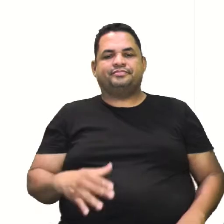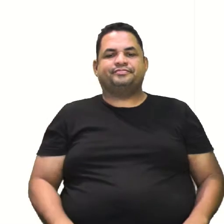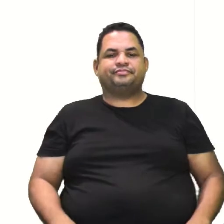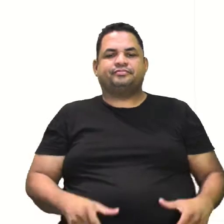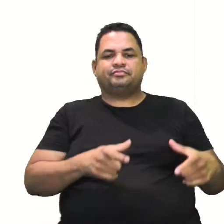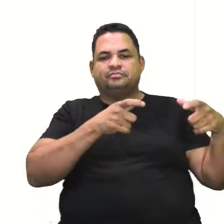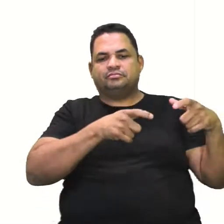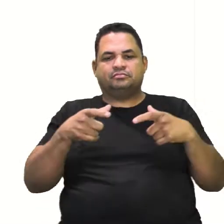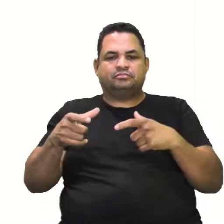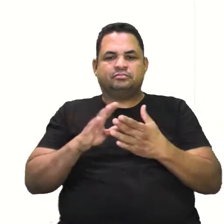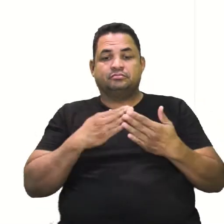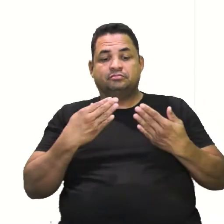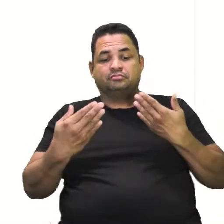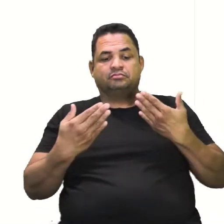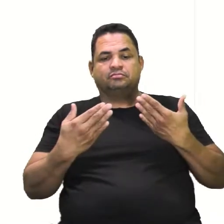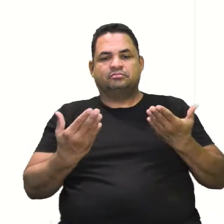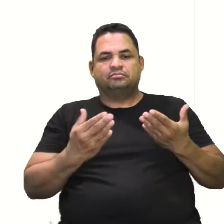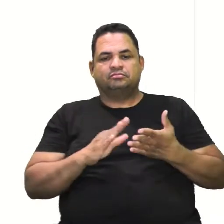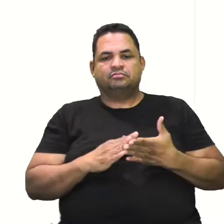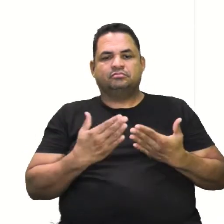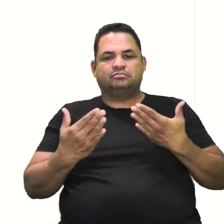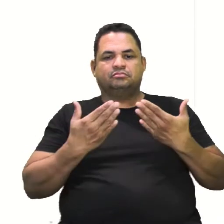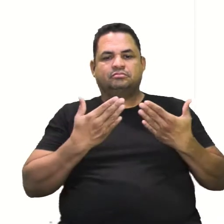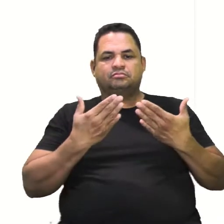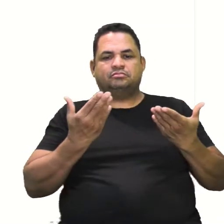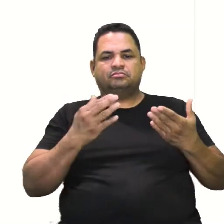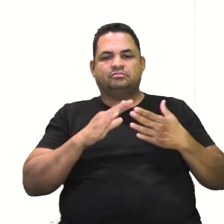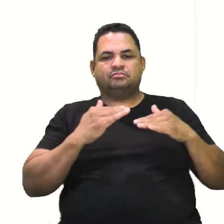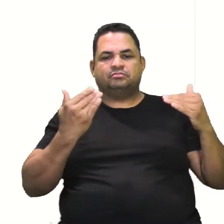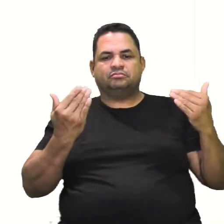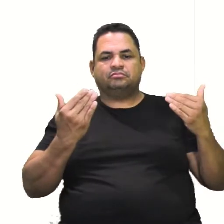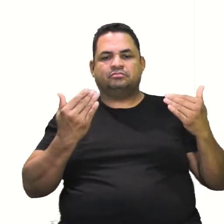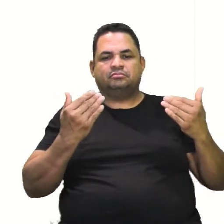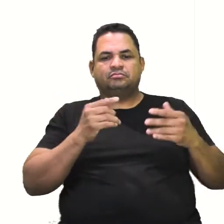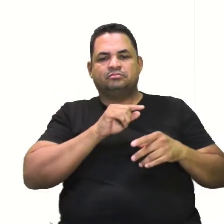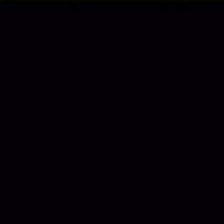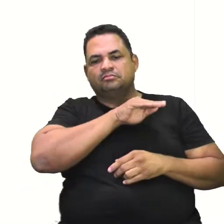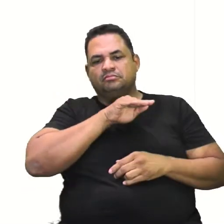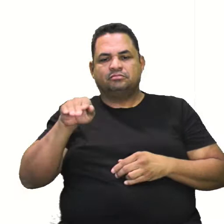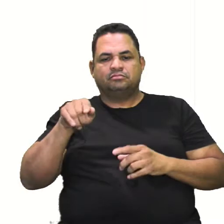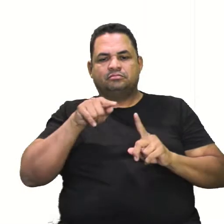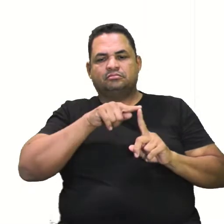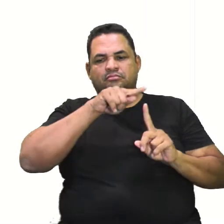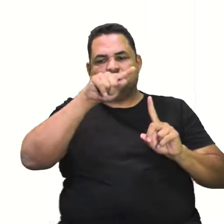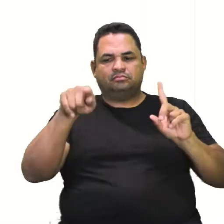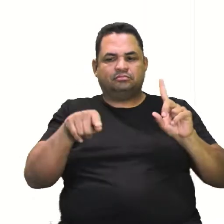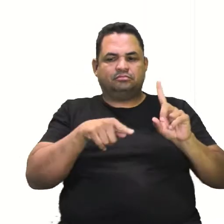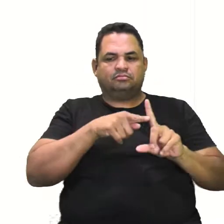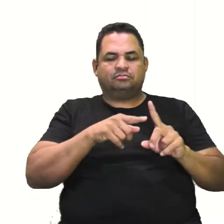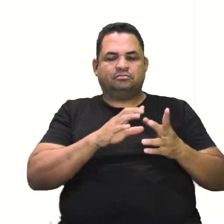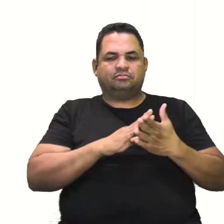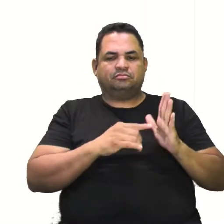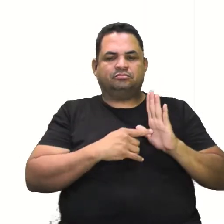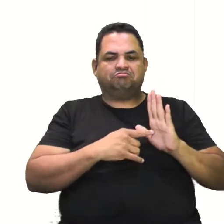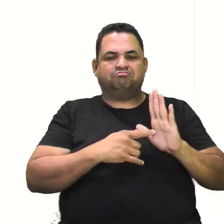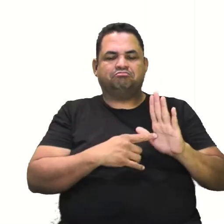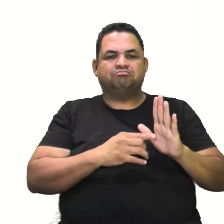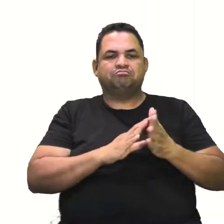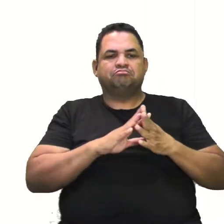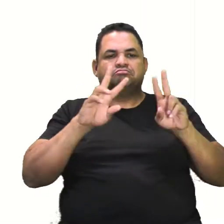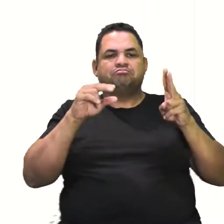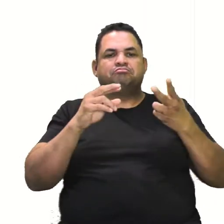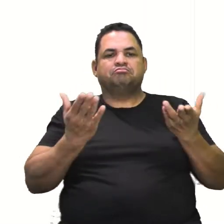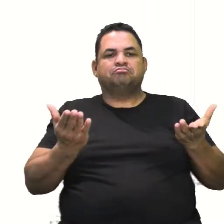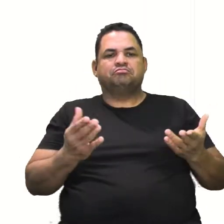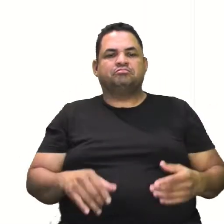de posição relativa entre reta e circunferência, a gente traz um assunto interessante, não é difícil de aprender, quer